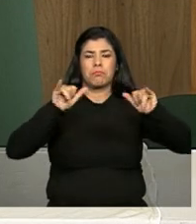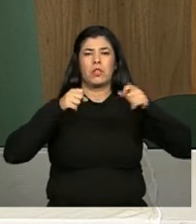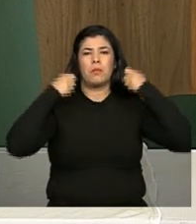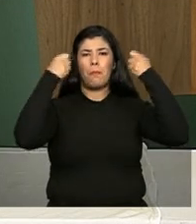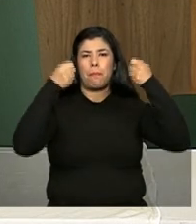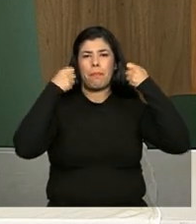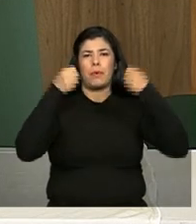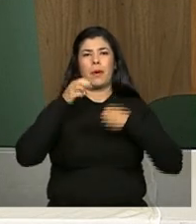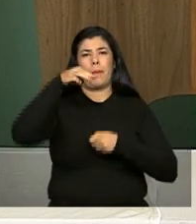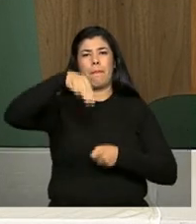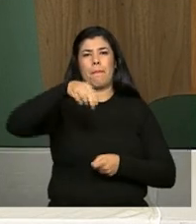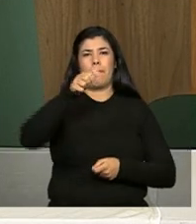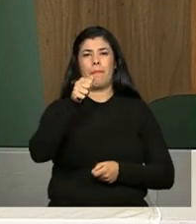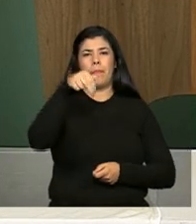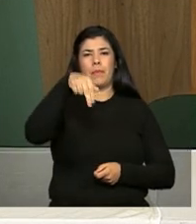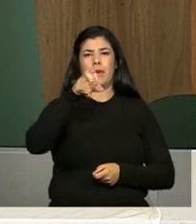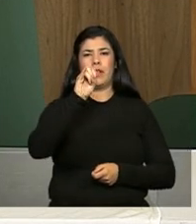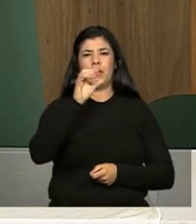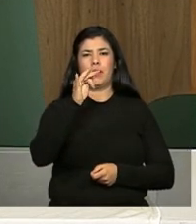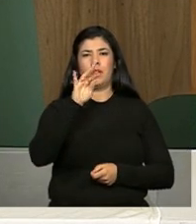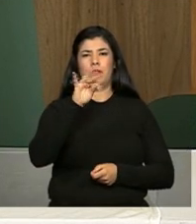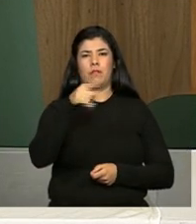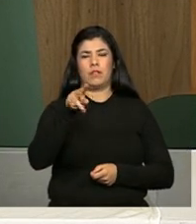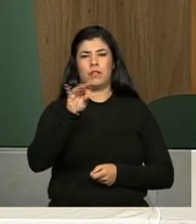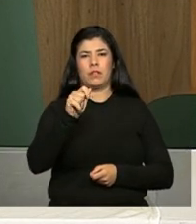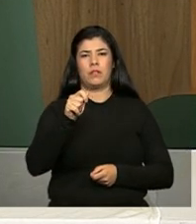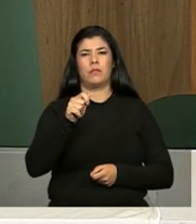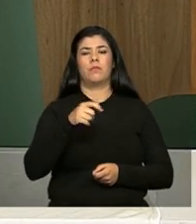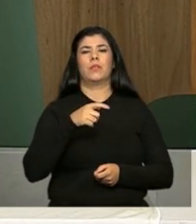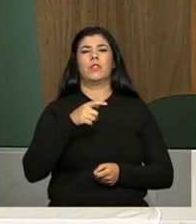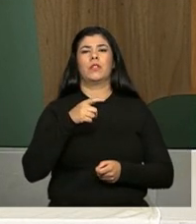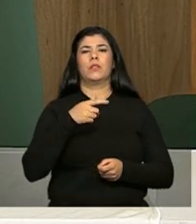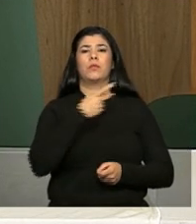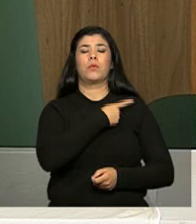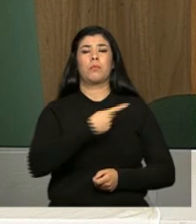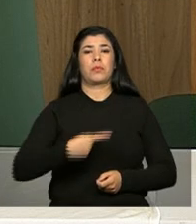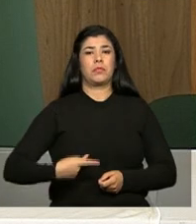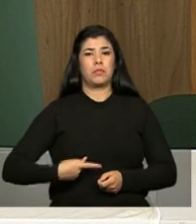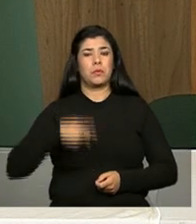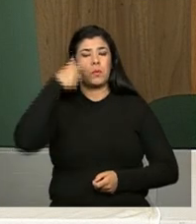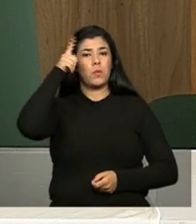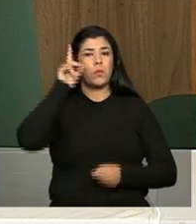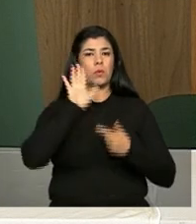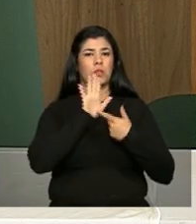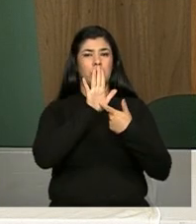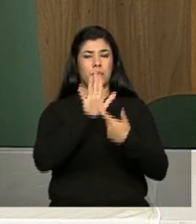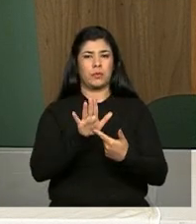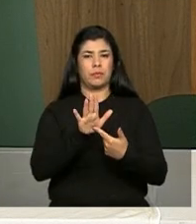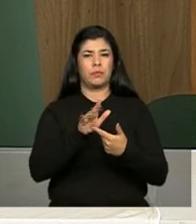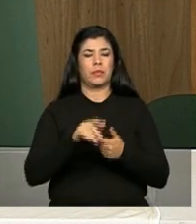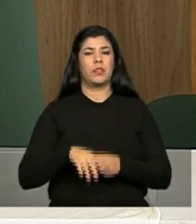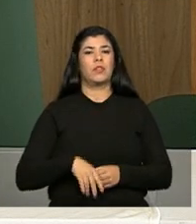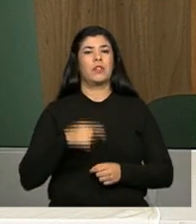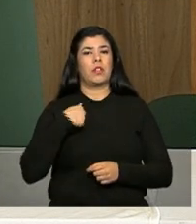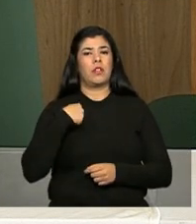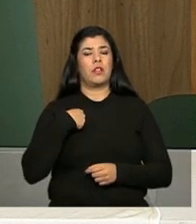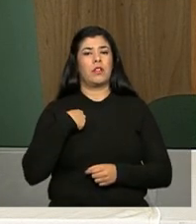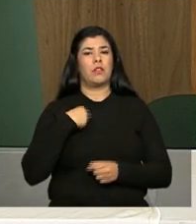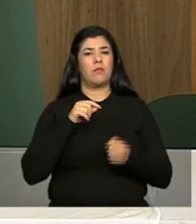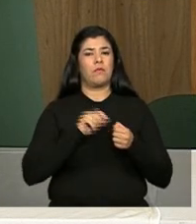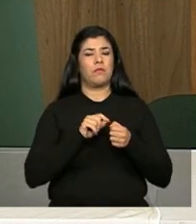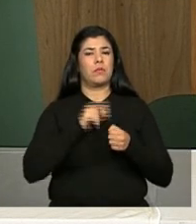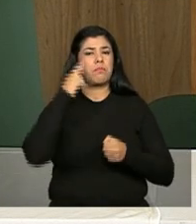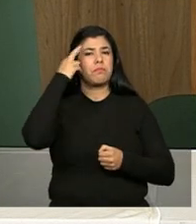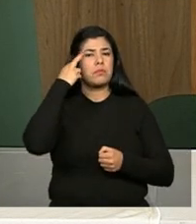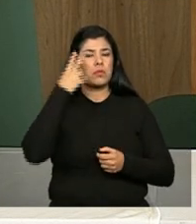do lançamento da presidenta eu queria fazer uma reflexão aqui com vocês é a primeira eu faço parte